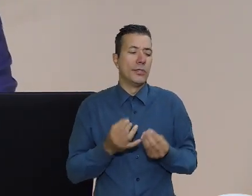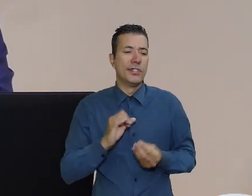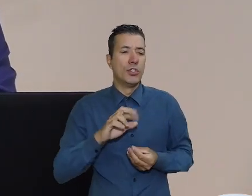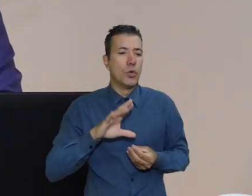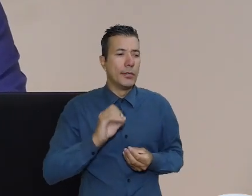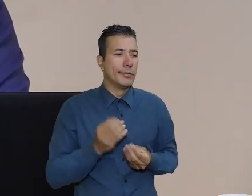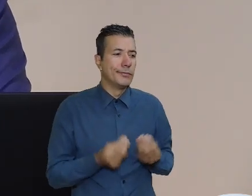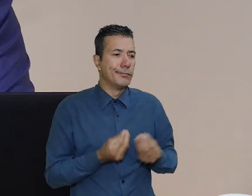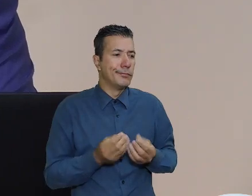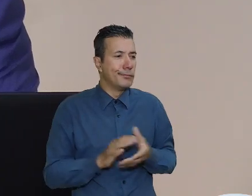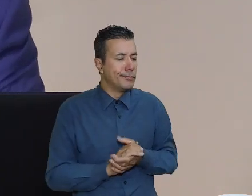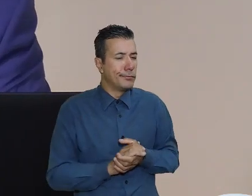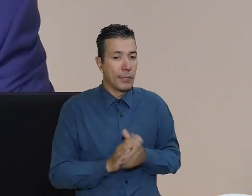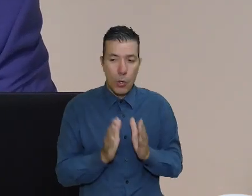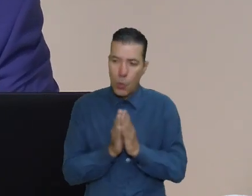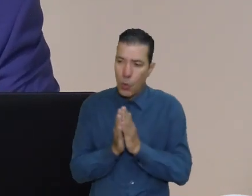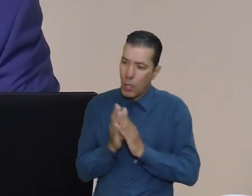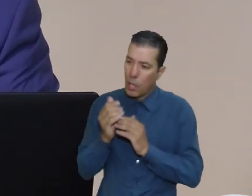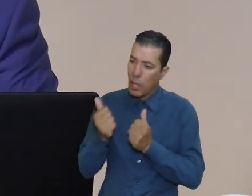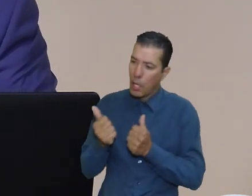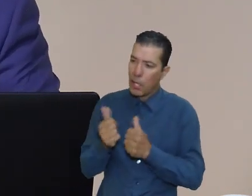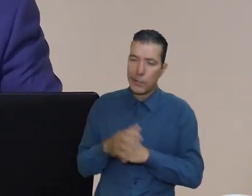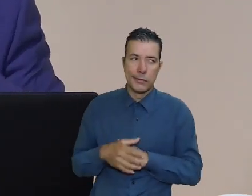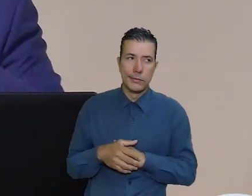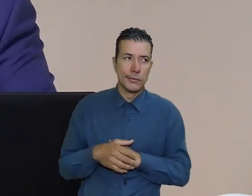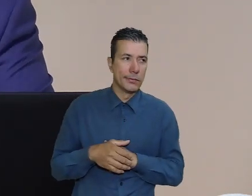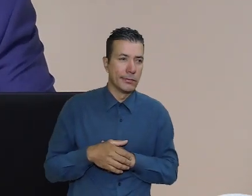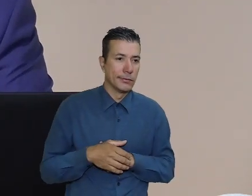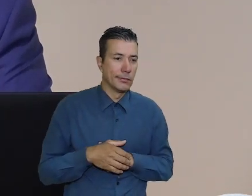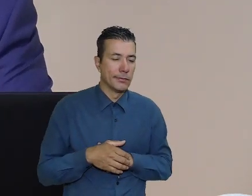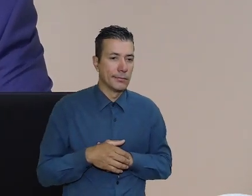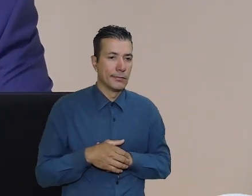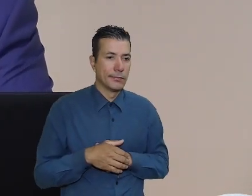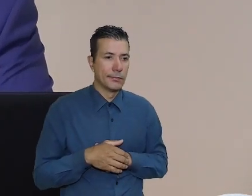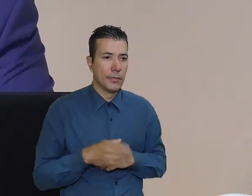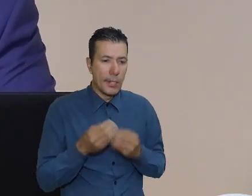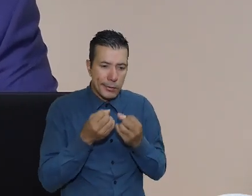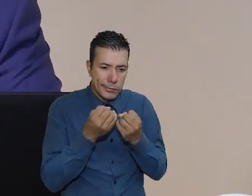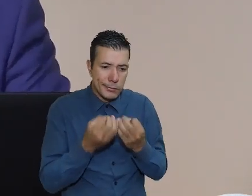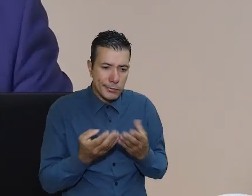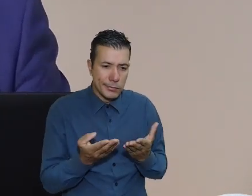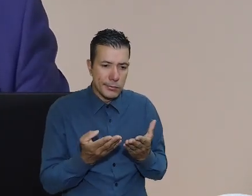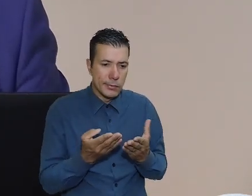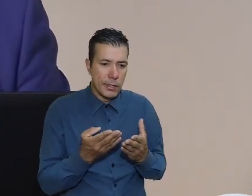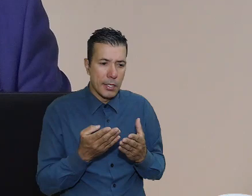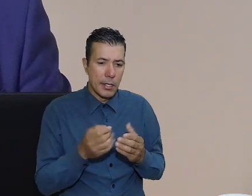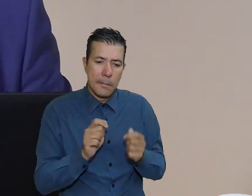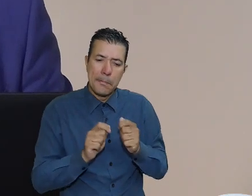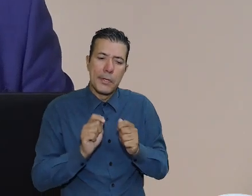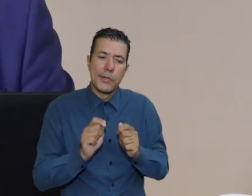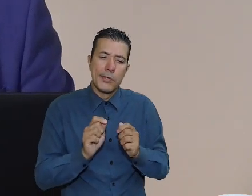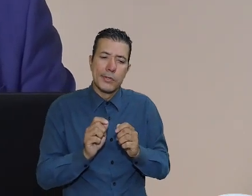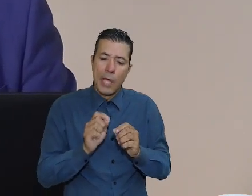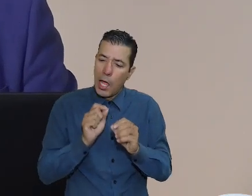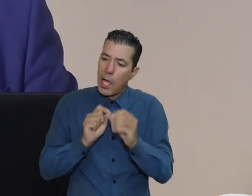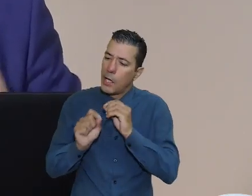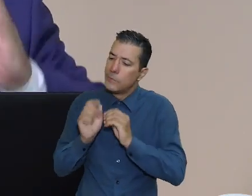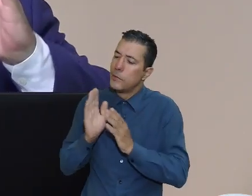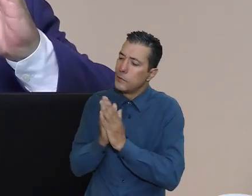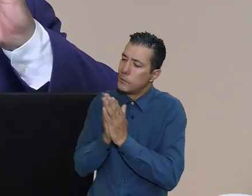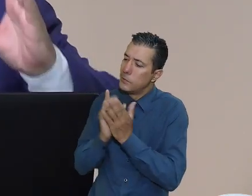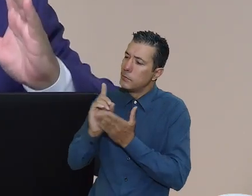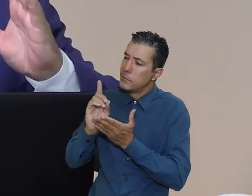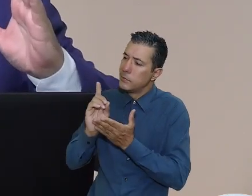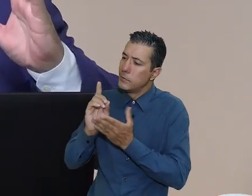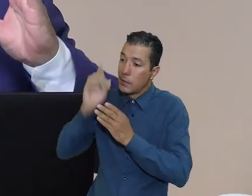poderia orar e nos conduzir aos pés de Cristo mais uma vez, pedindo a iluminação do Espírito Santo, para que